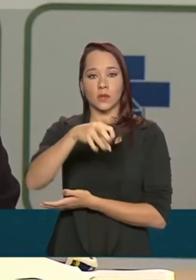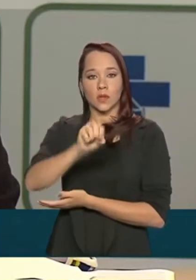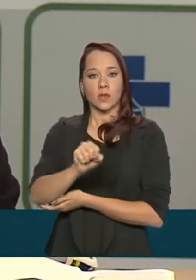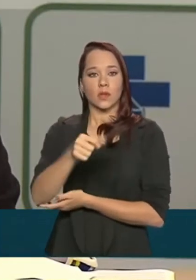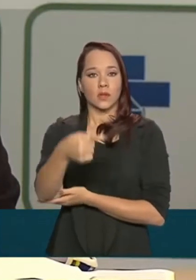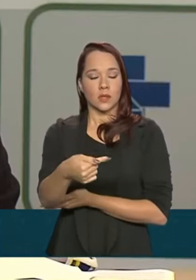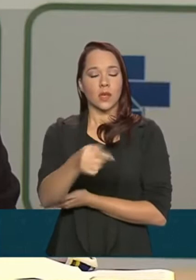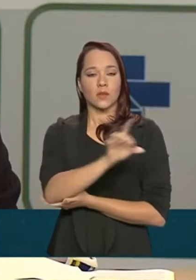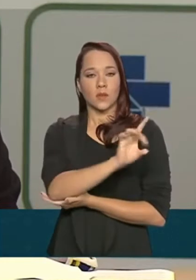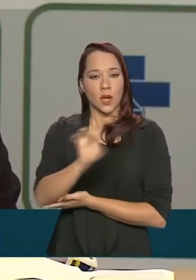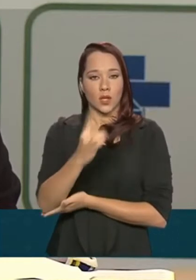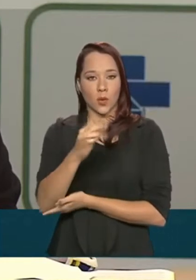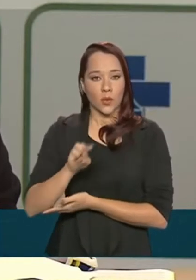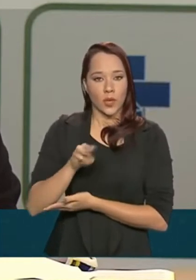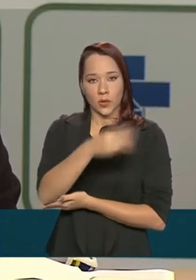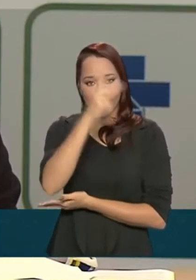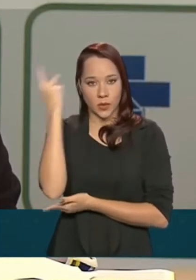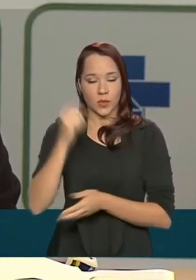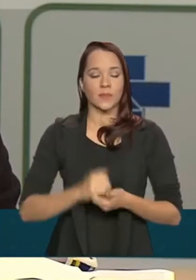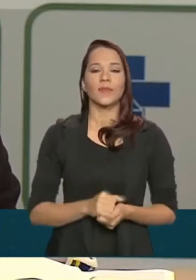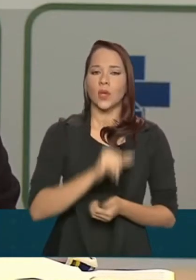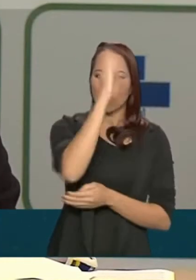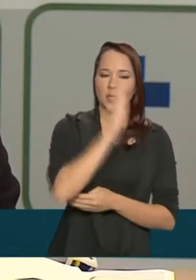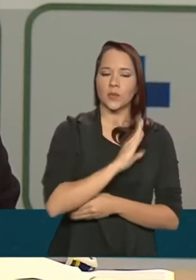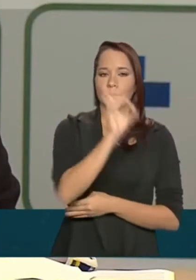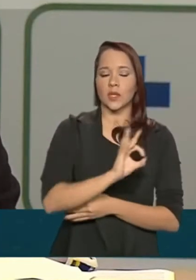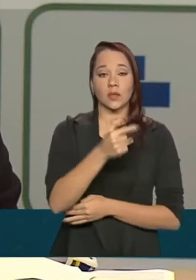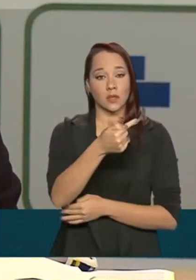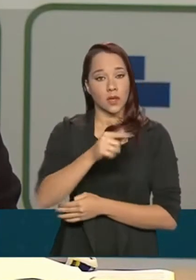1.487 por milhão, e o Brasil está com a incidência de